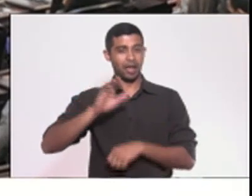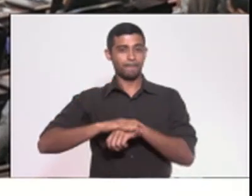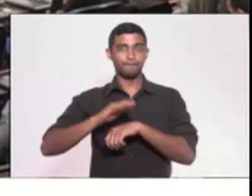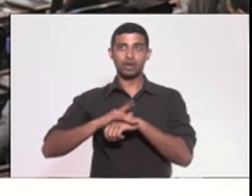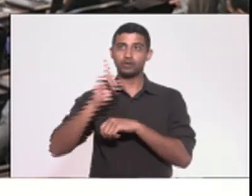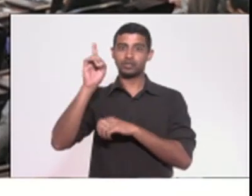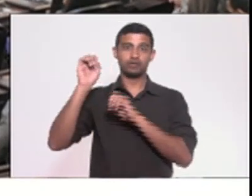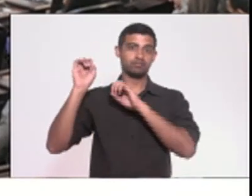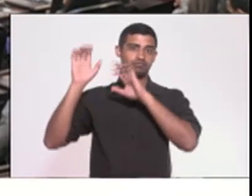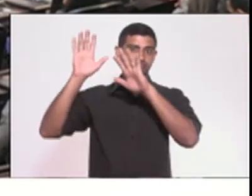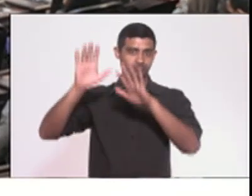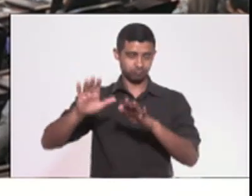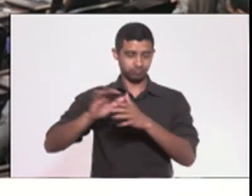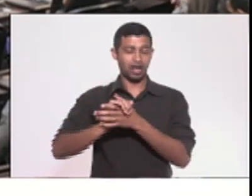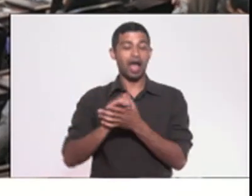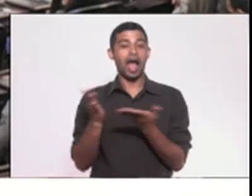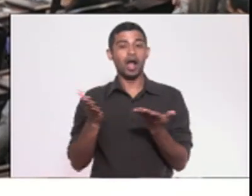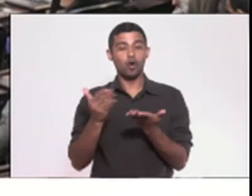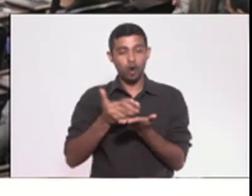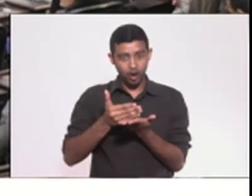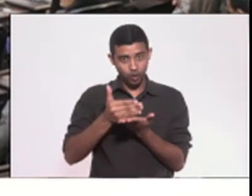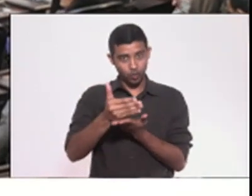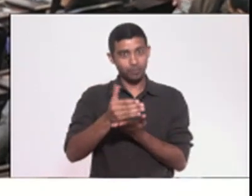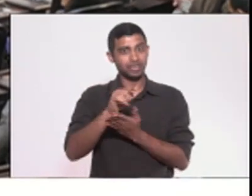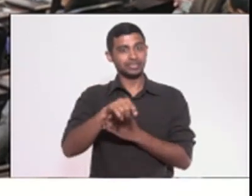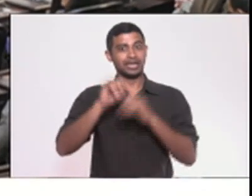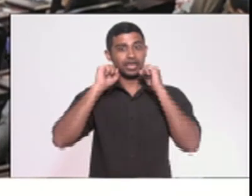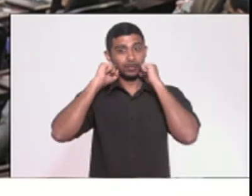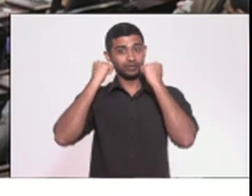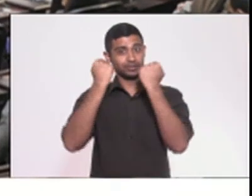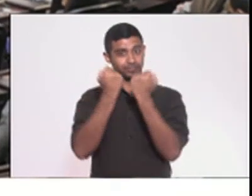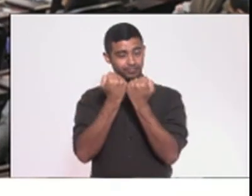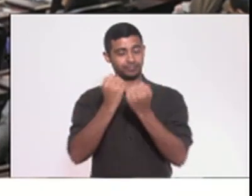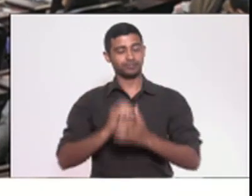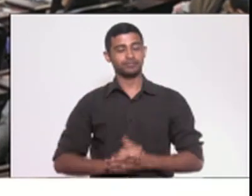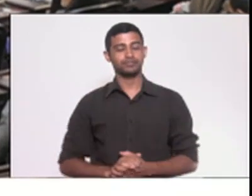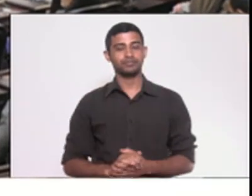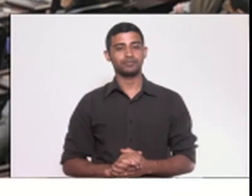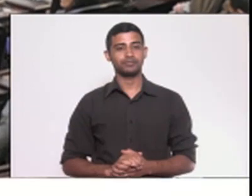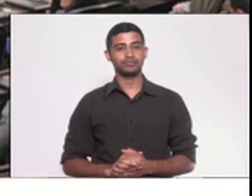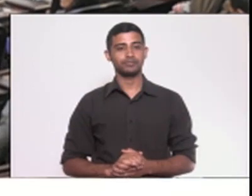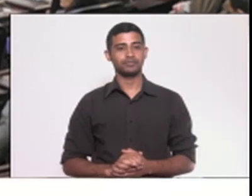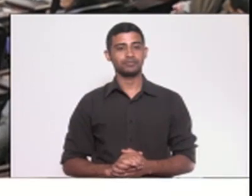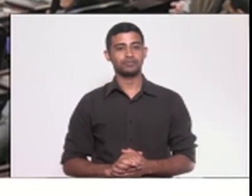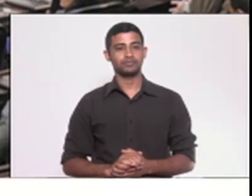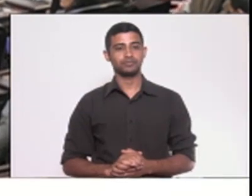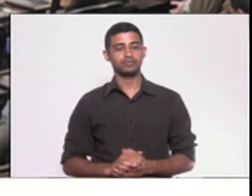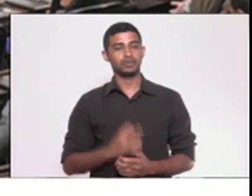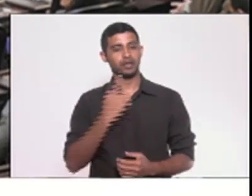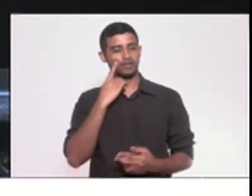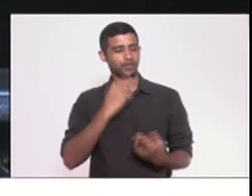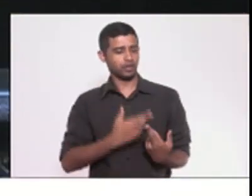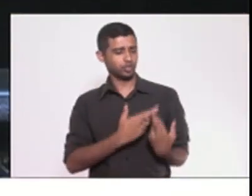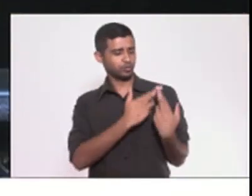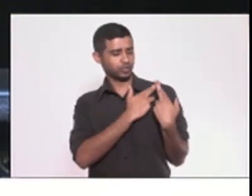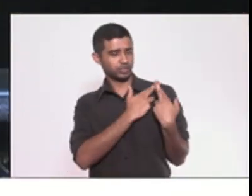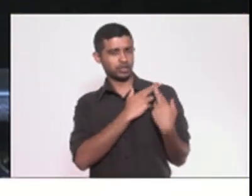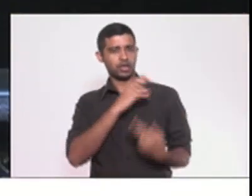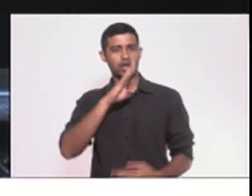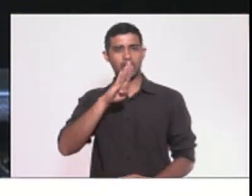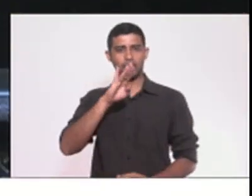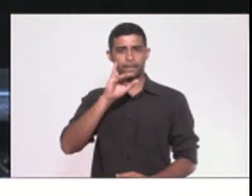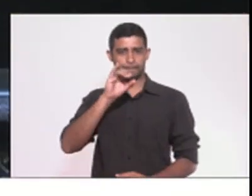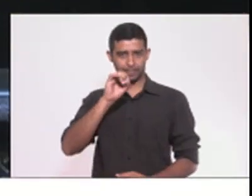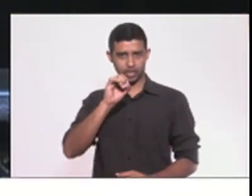de Deus, damos início ao seminário O papel da bioeconomia